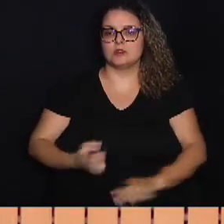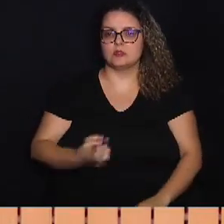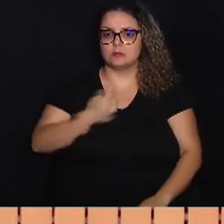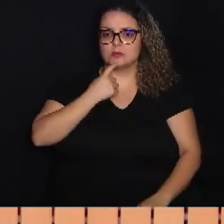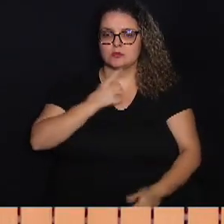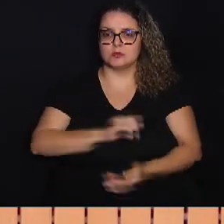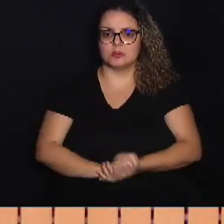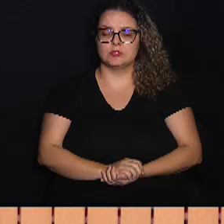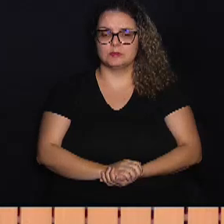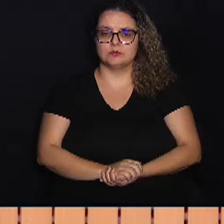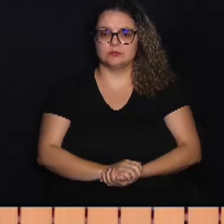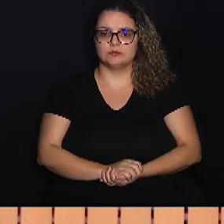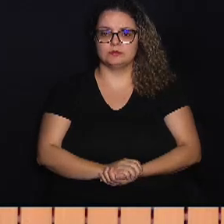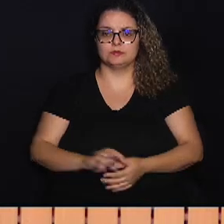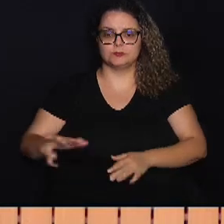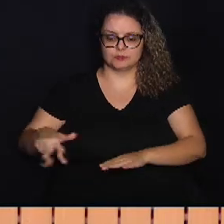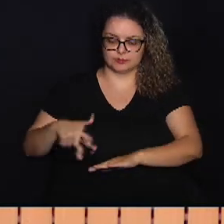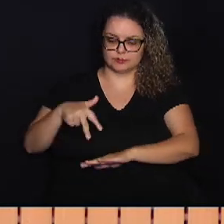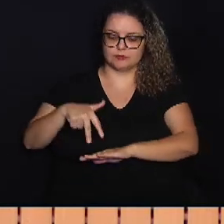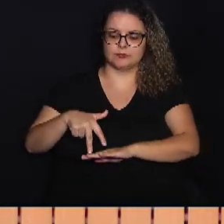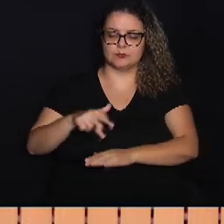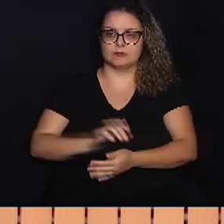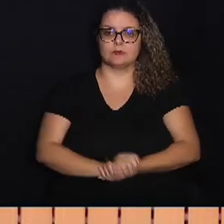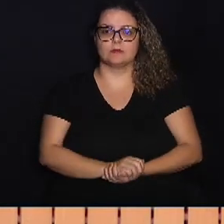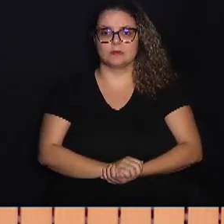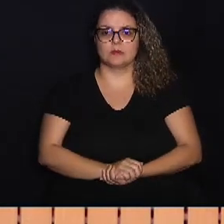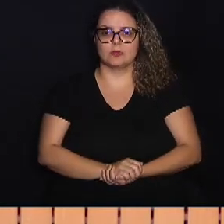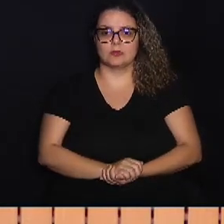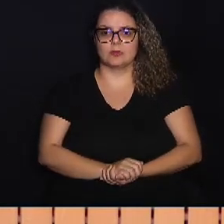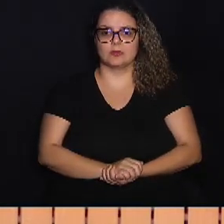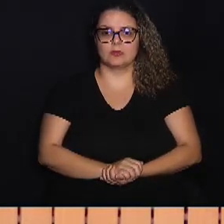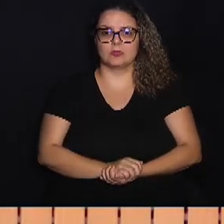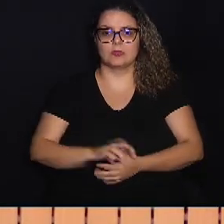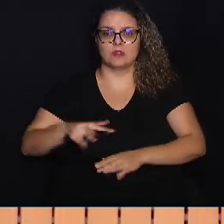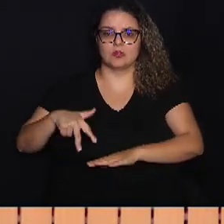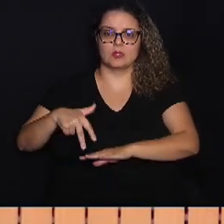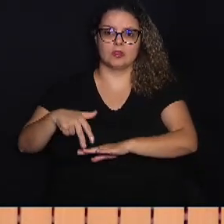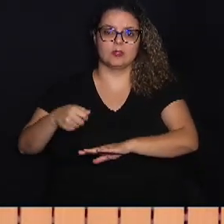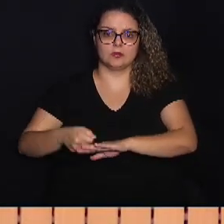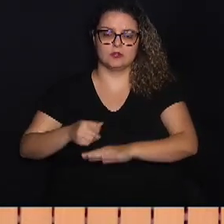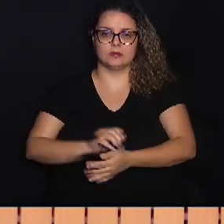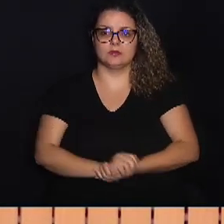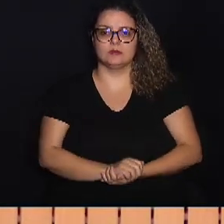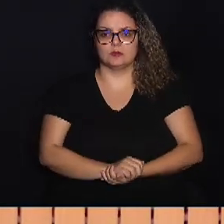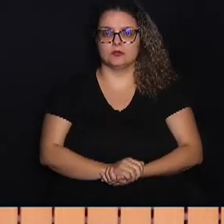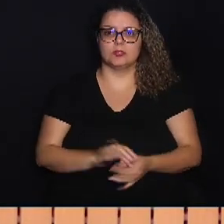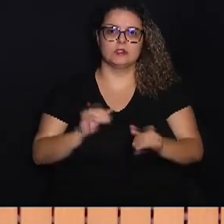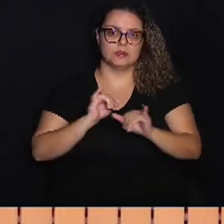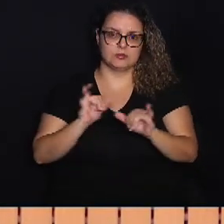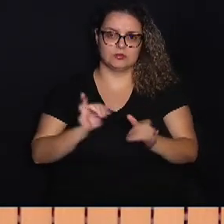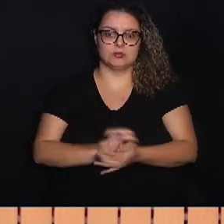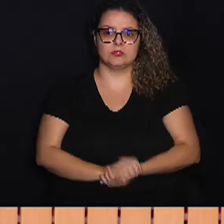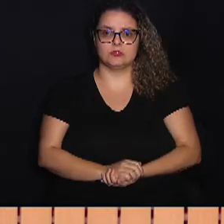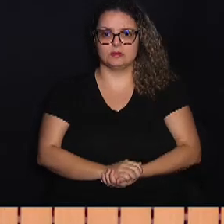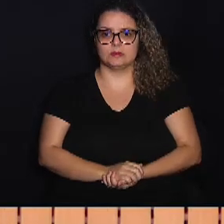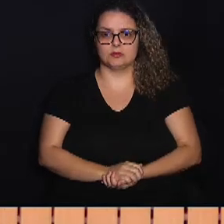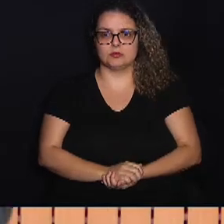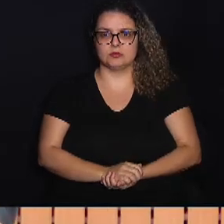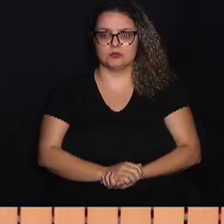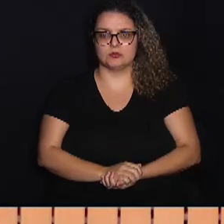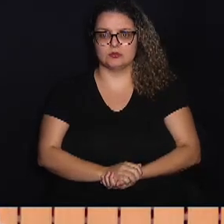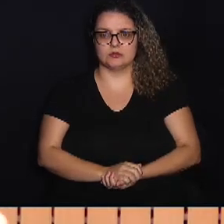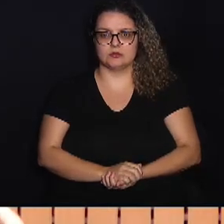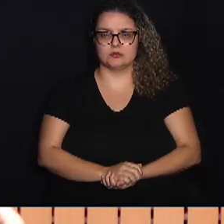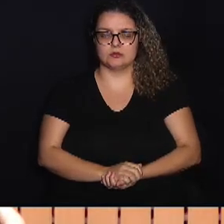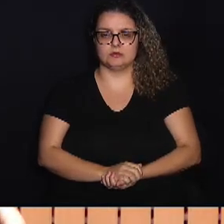eh vem o a essa Tribuna dizer que eh